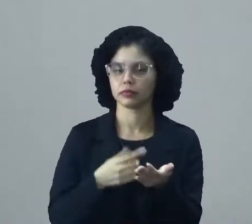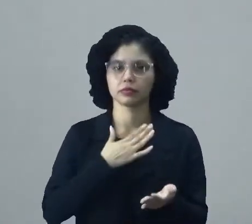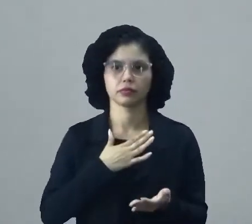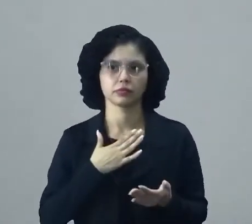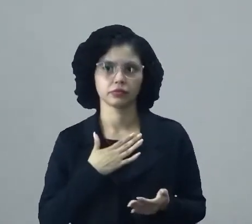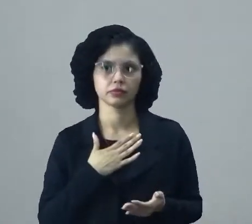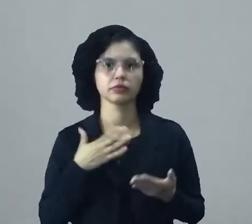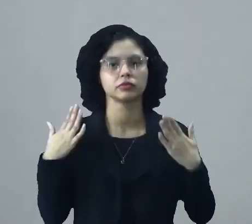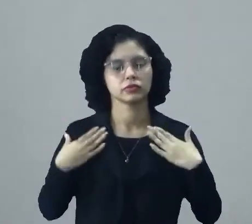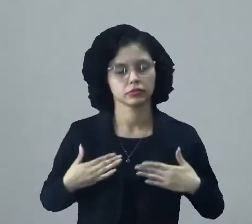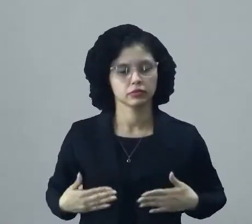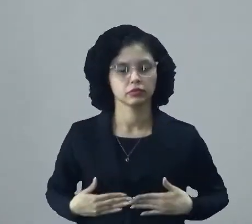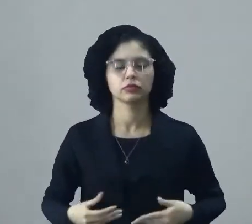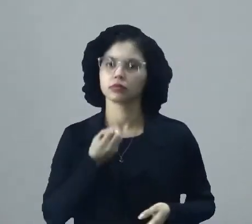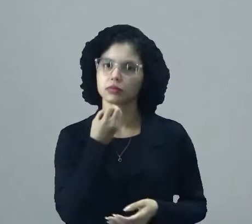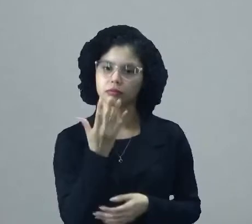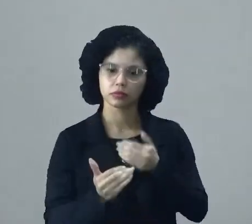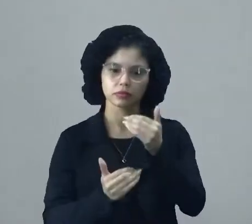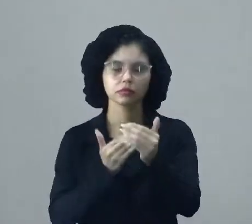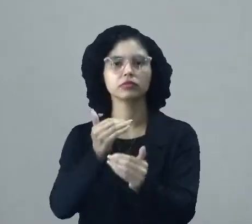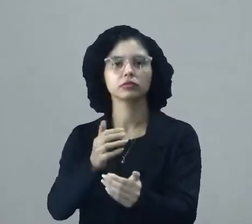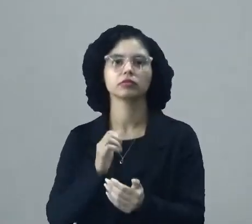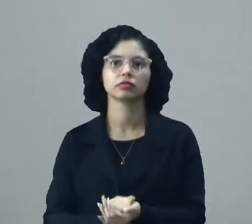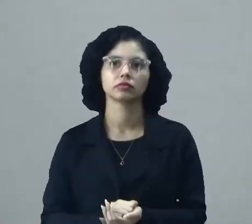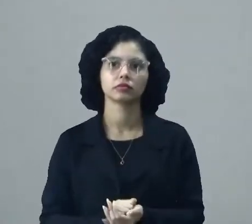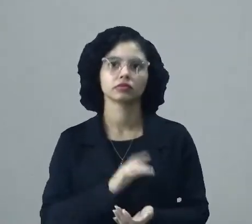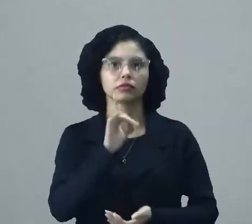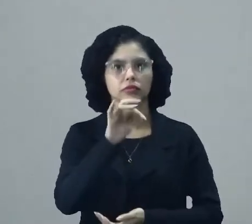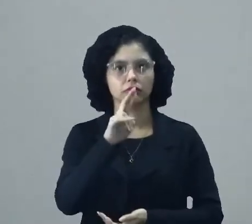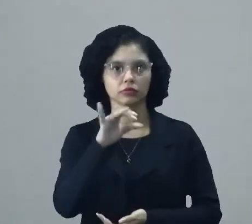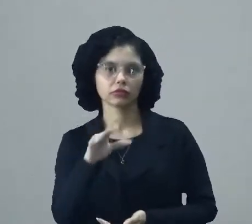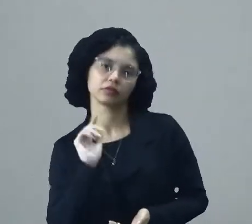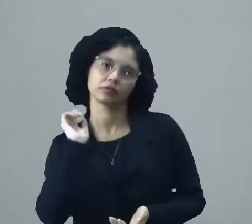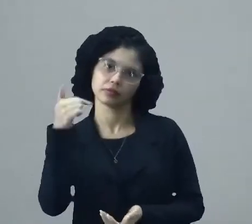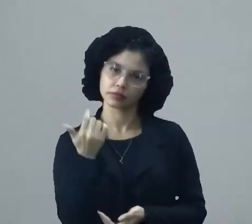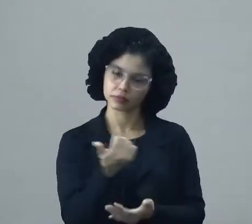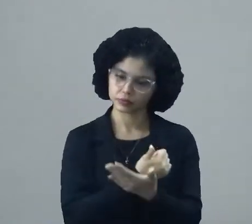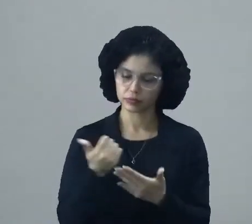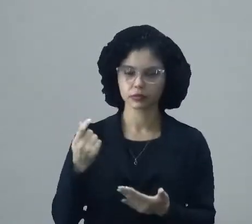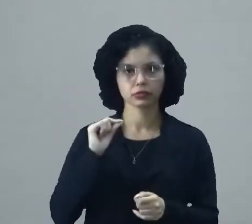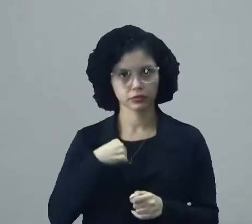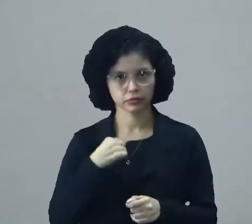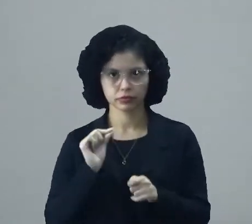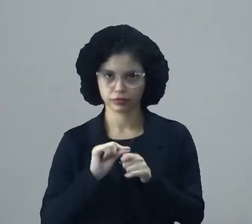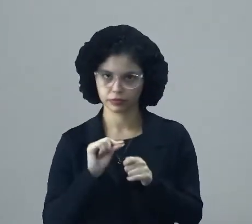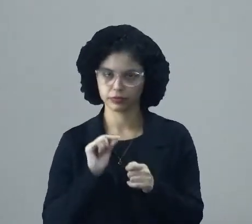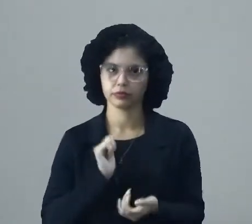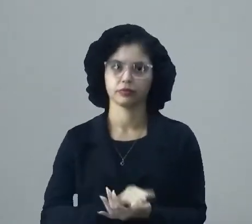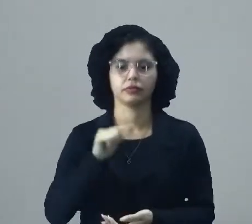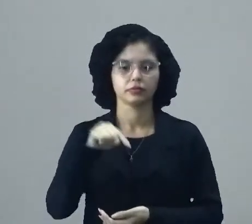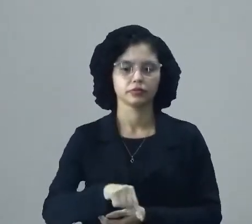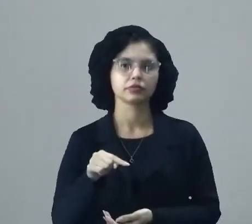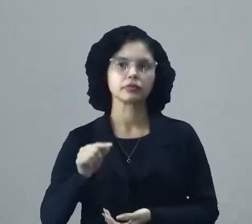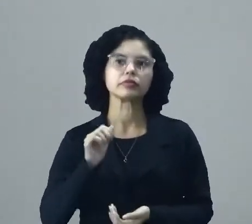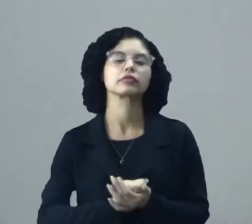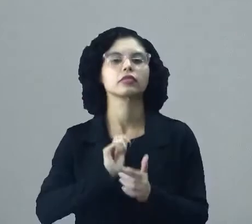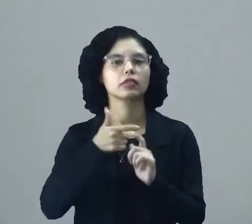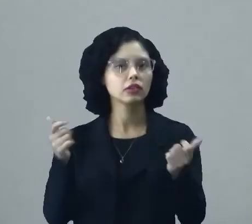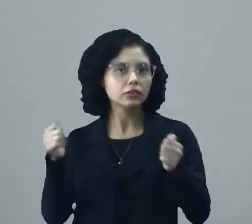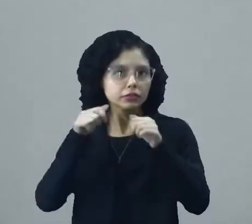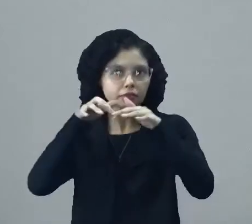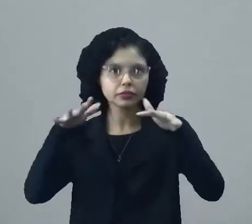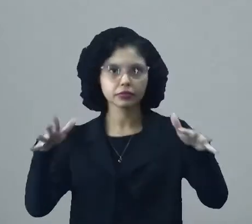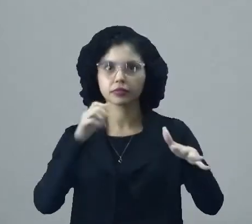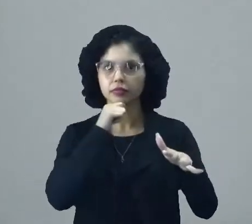meu corpo até um bom desenvolvimento, um bom desempenho naquela ação que eu vou realizar. Aqui vejo que ela é bem